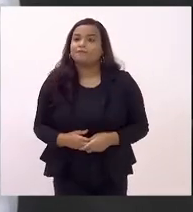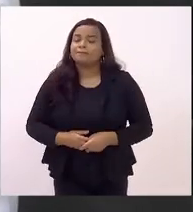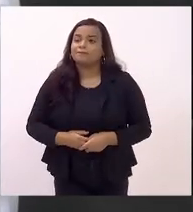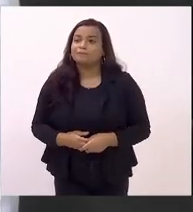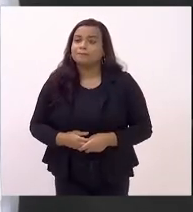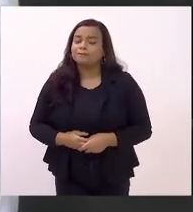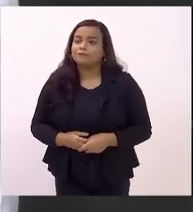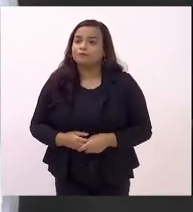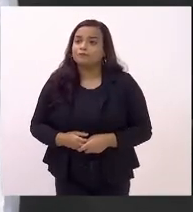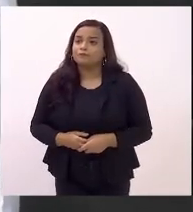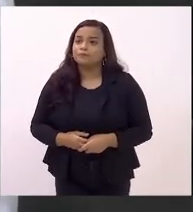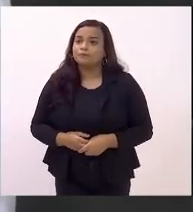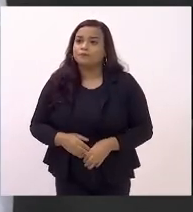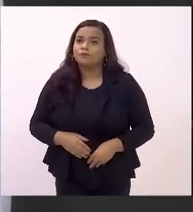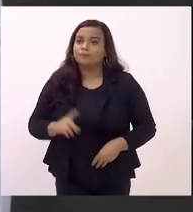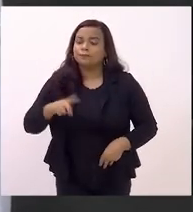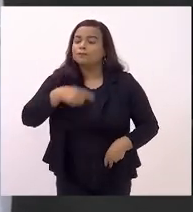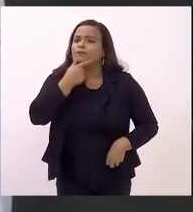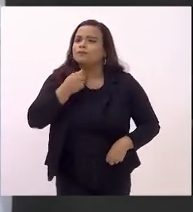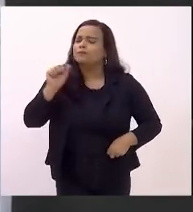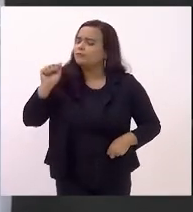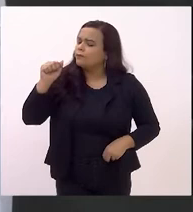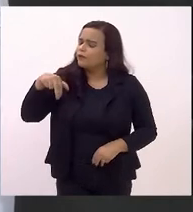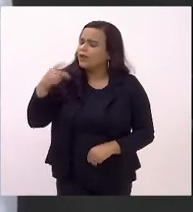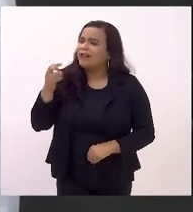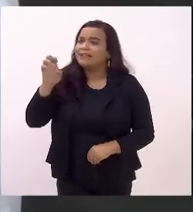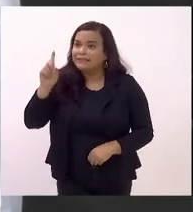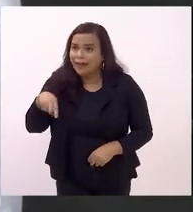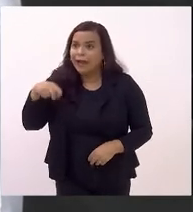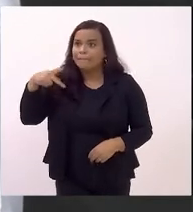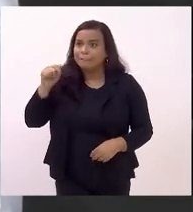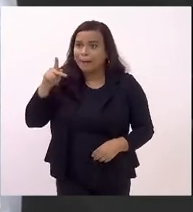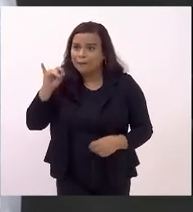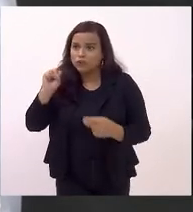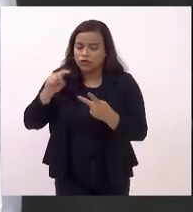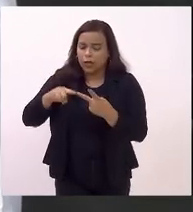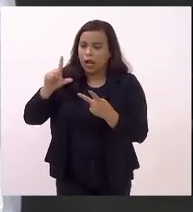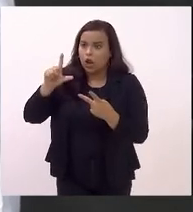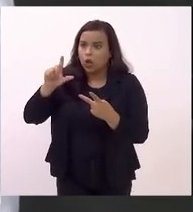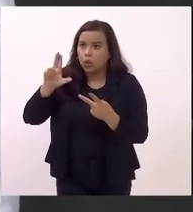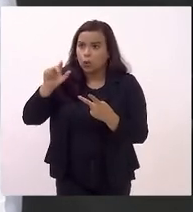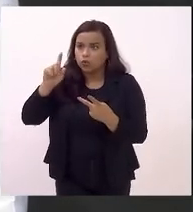né? Que era o André Papes, a Ludmila Papi, a Tânia Coelho.